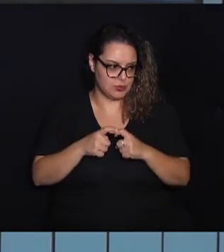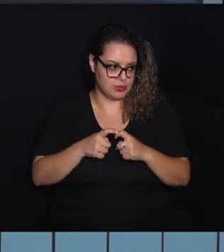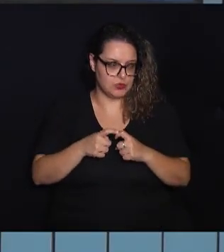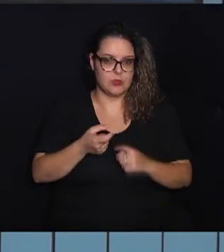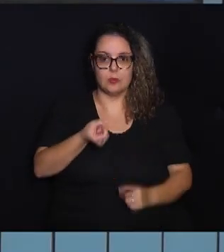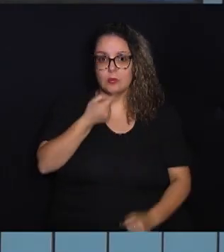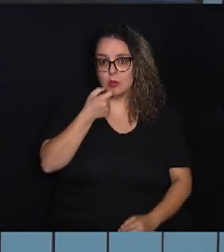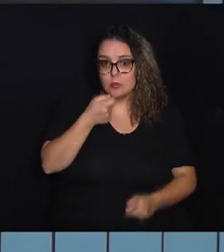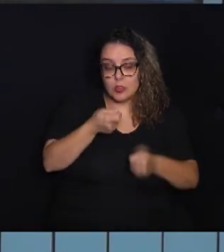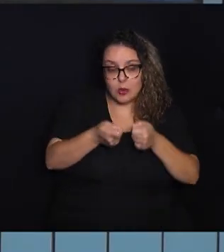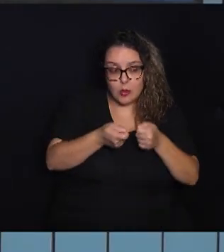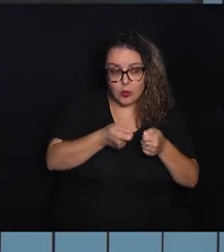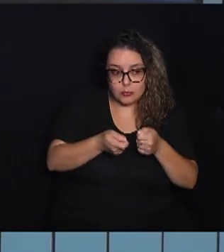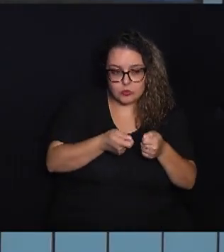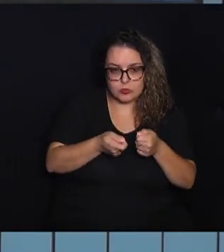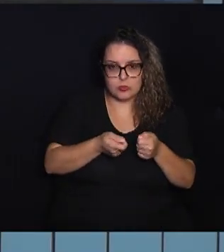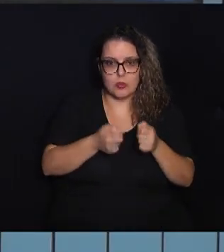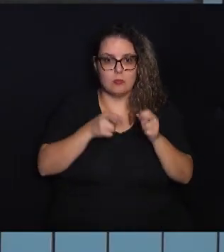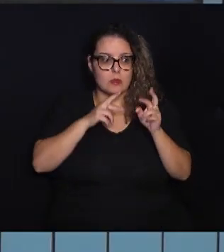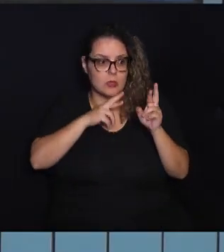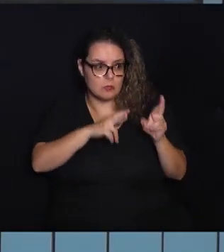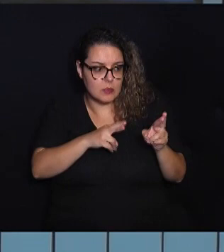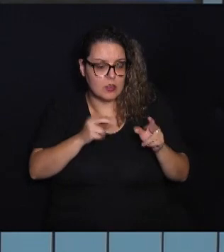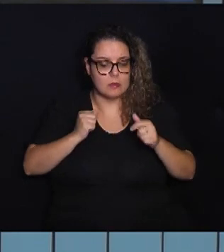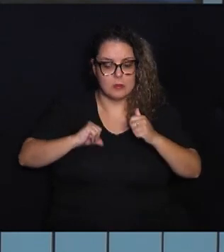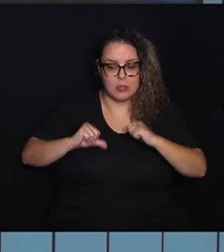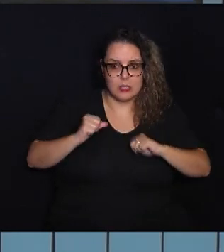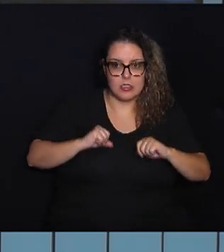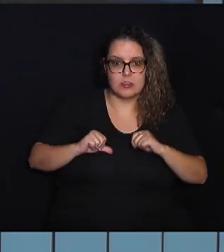remédios controlados para dormir, para ansiedade.